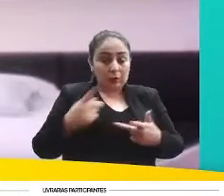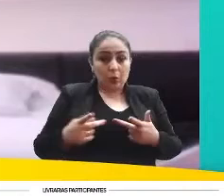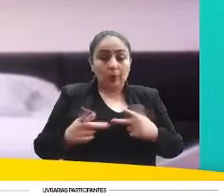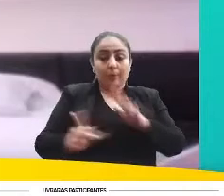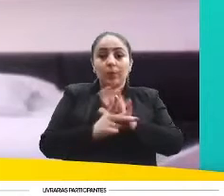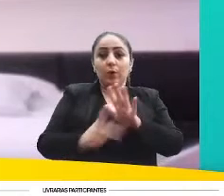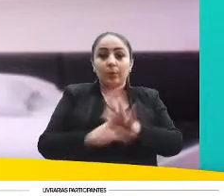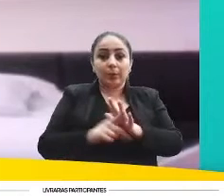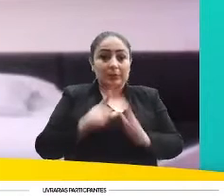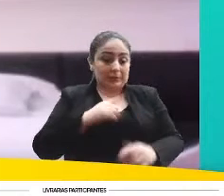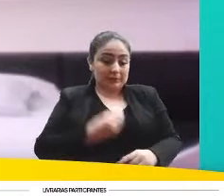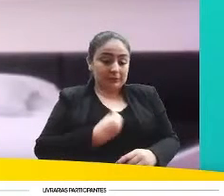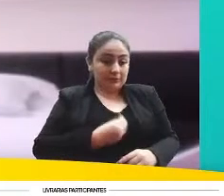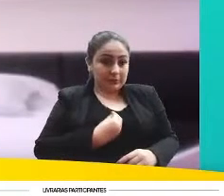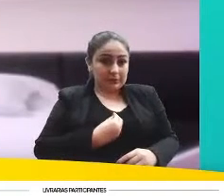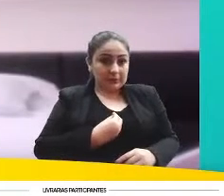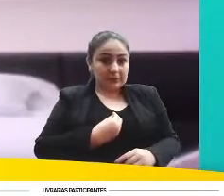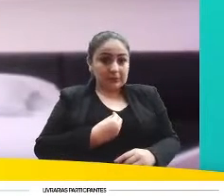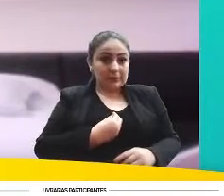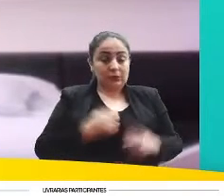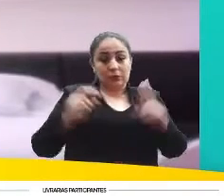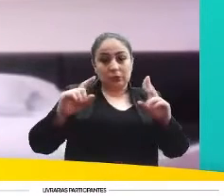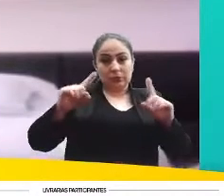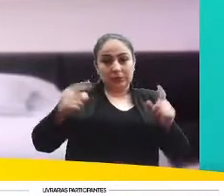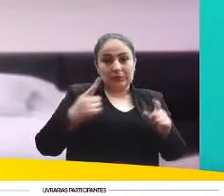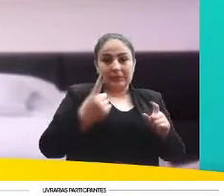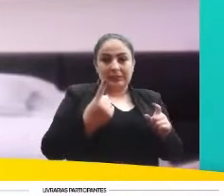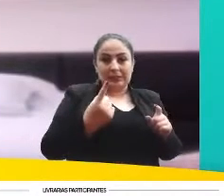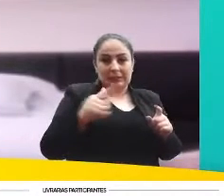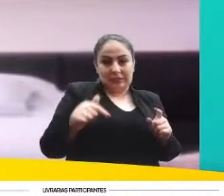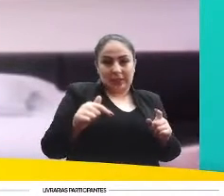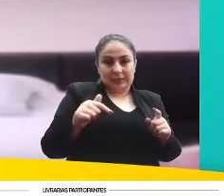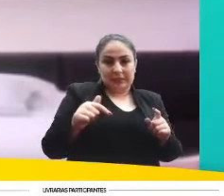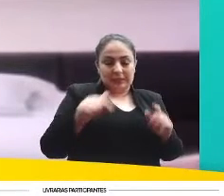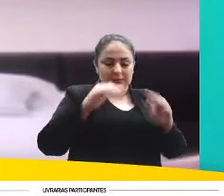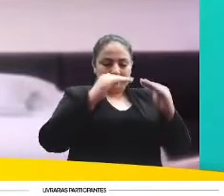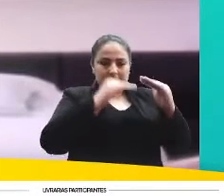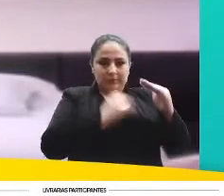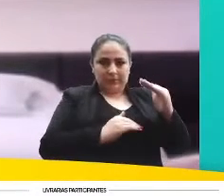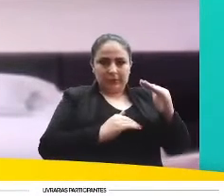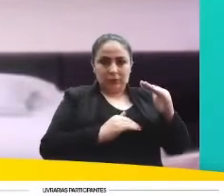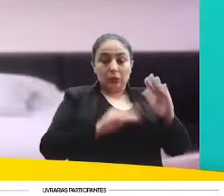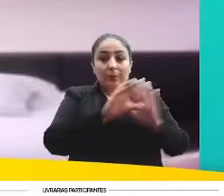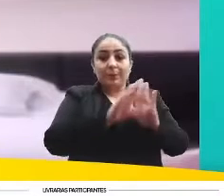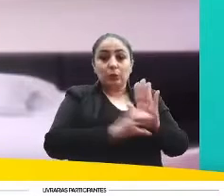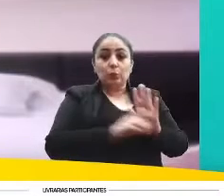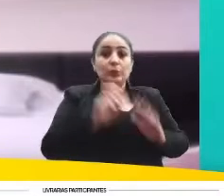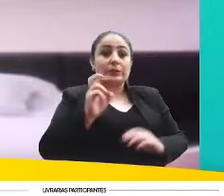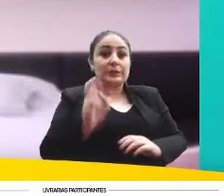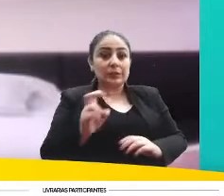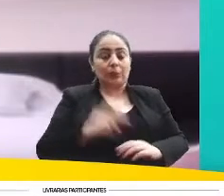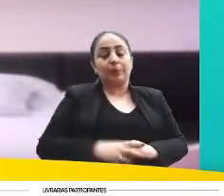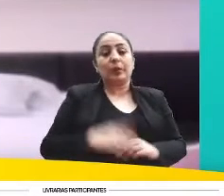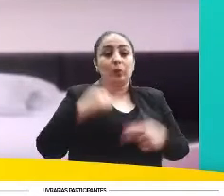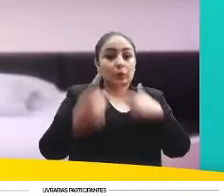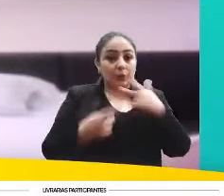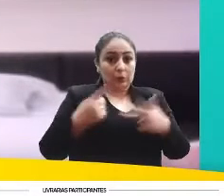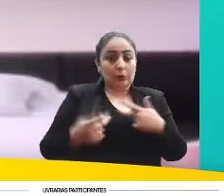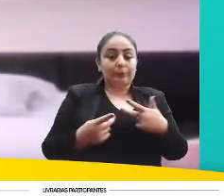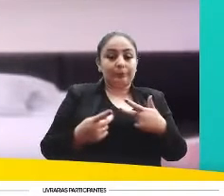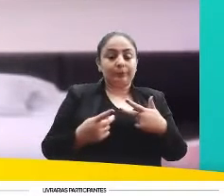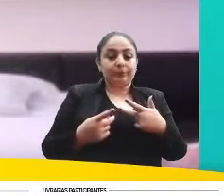que está no item 17 do capítulo 5 do Evangelho segundo o Espiritismo, e essa parte que você falou do